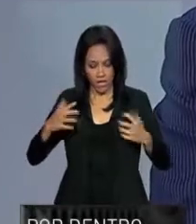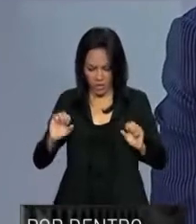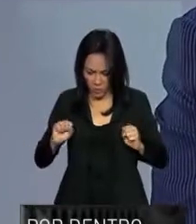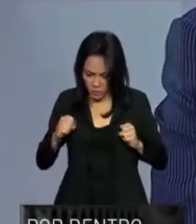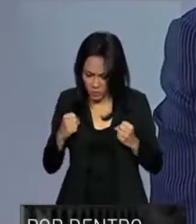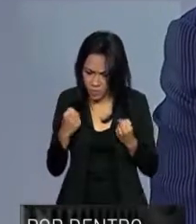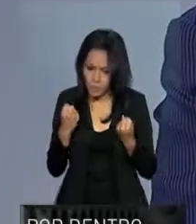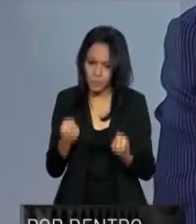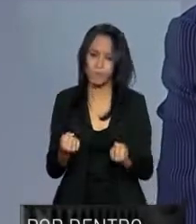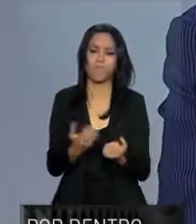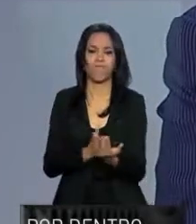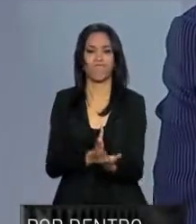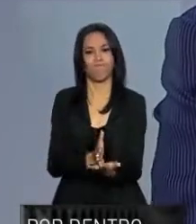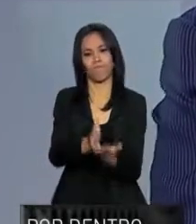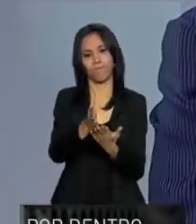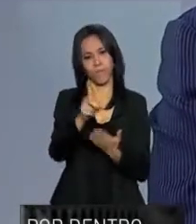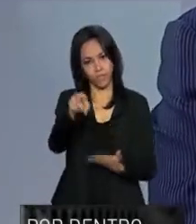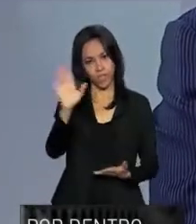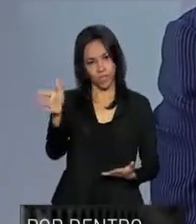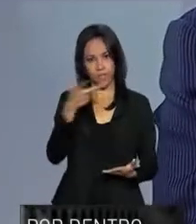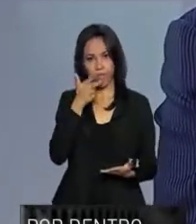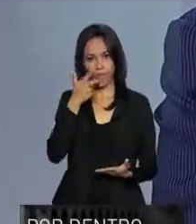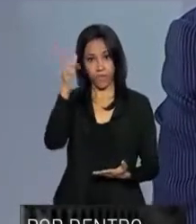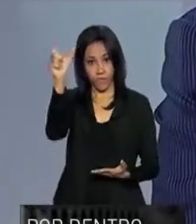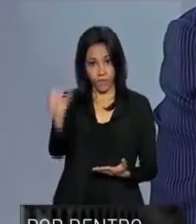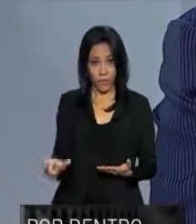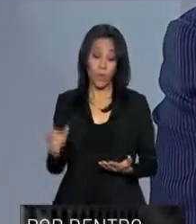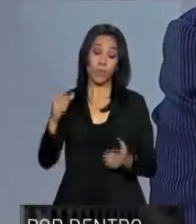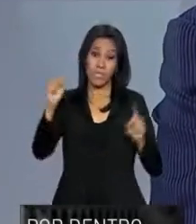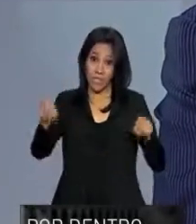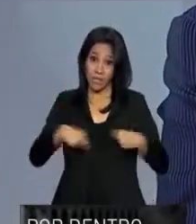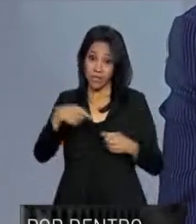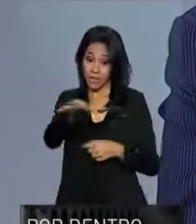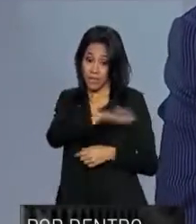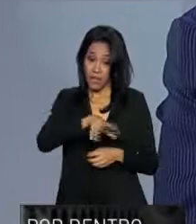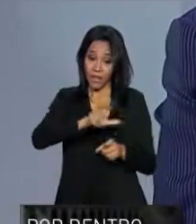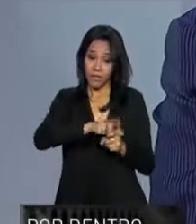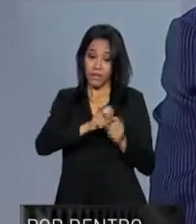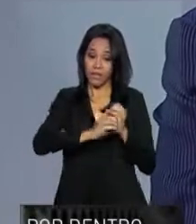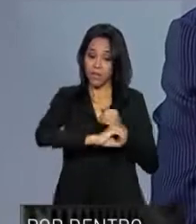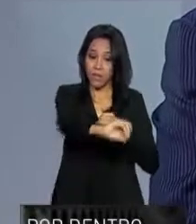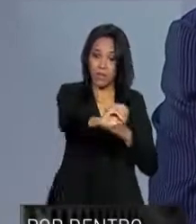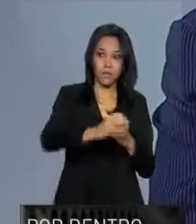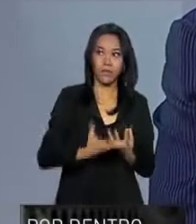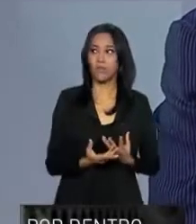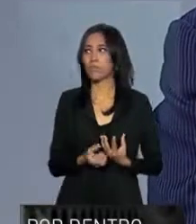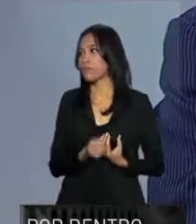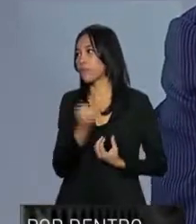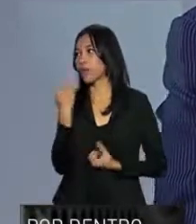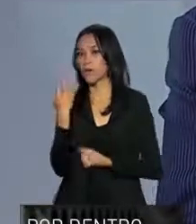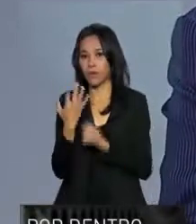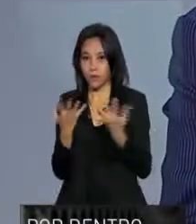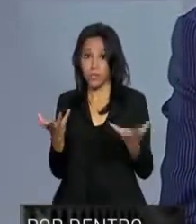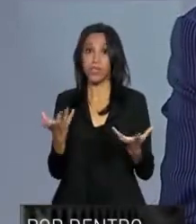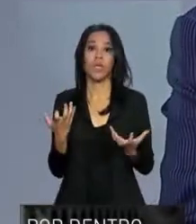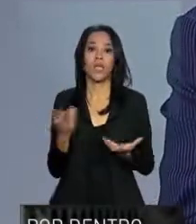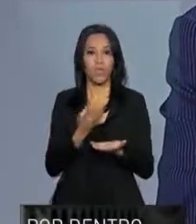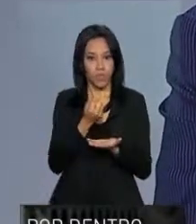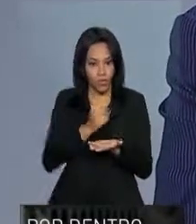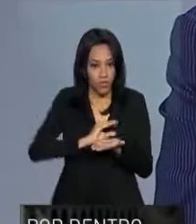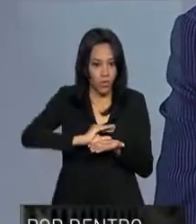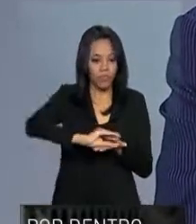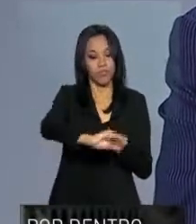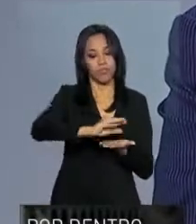muita determinação com você disse os novos desafios para o saneamento são enormes nós desejamos investir em saneamento nós estamos investindo